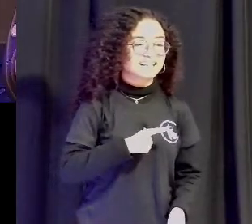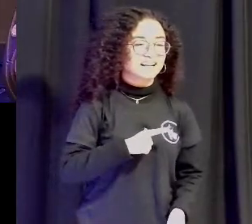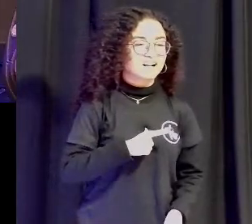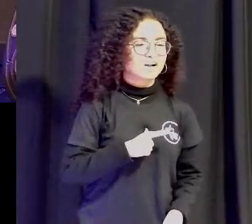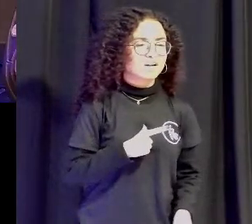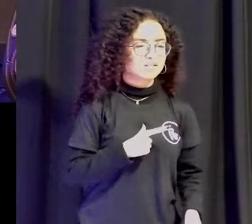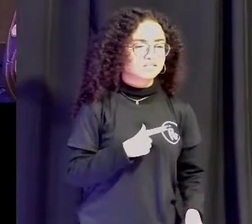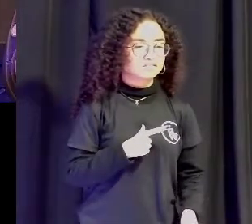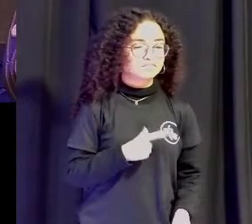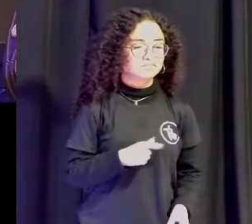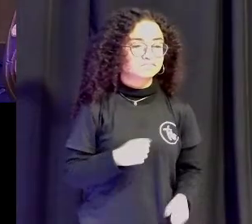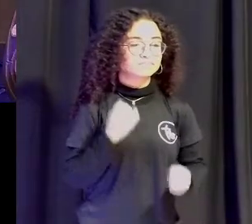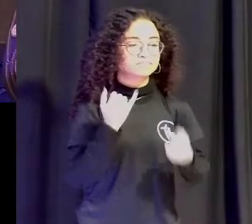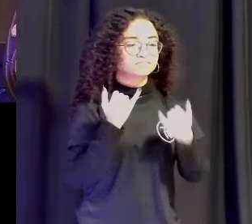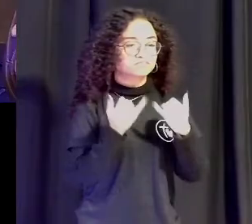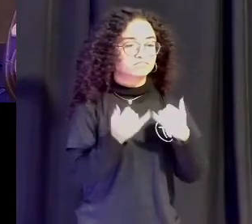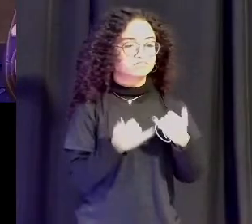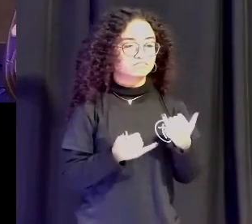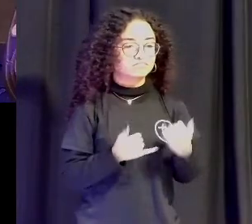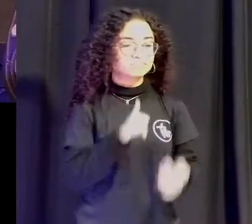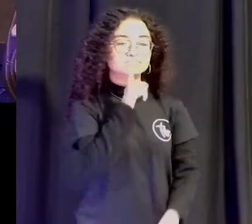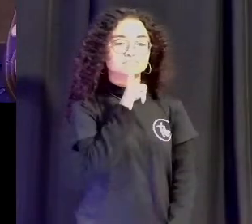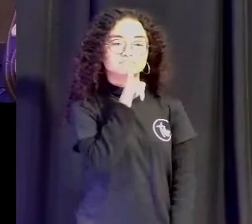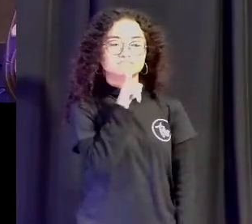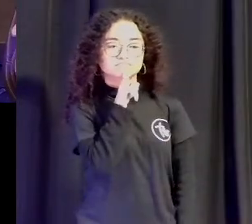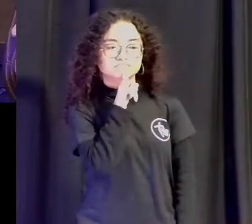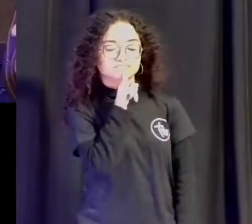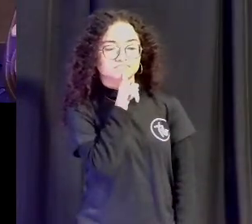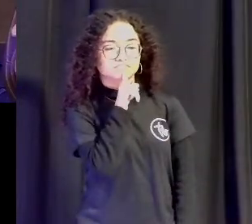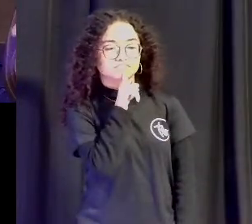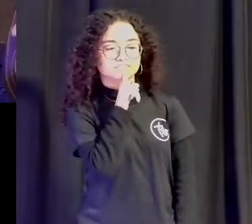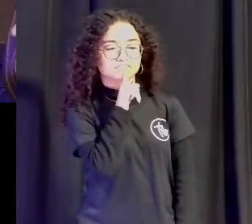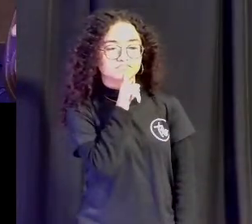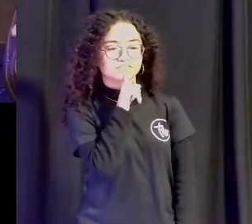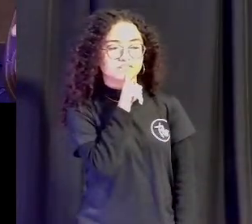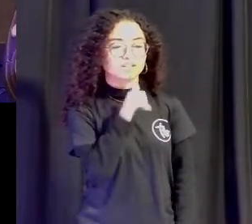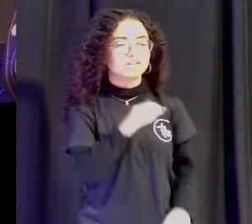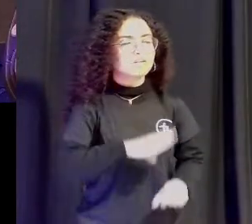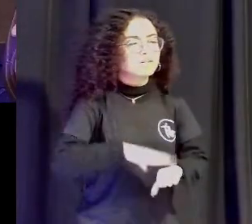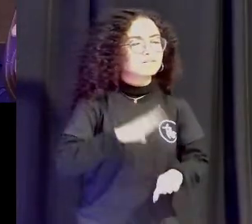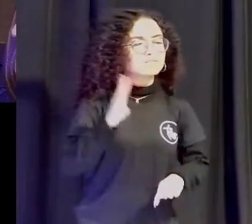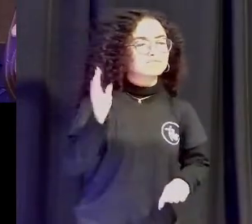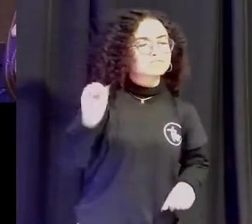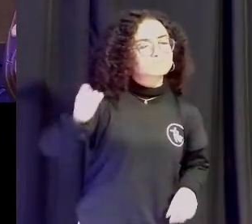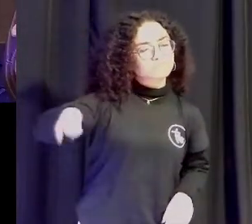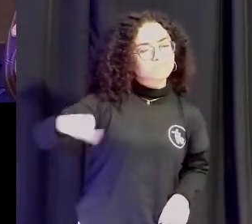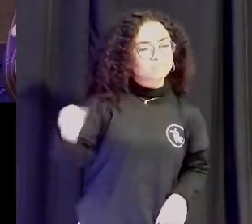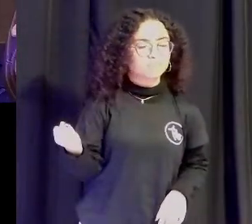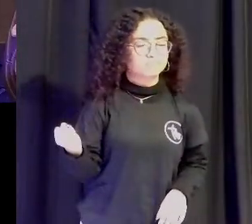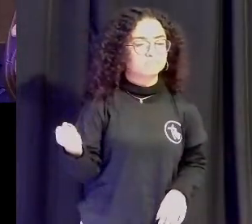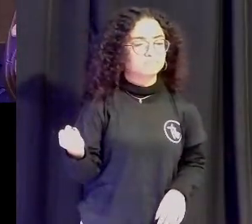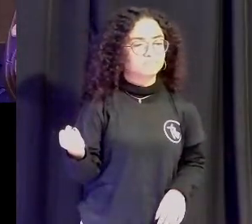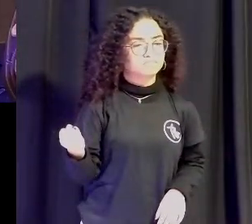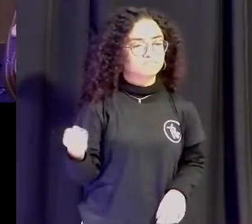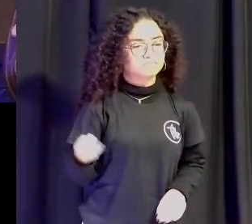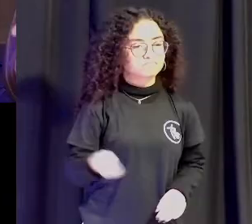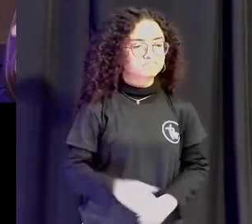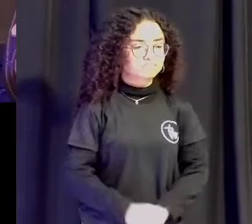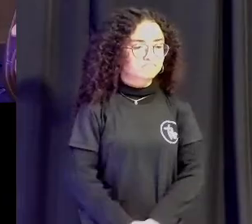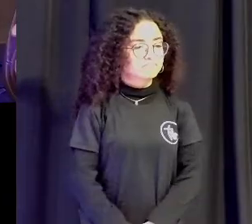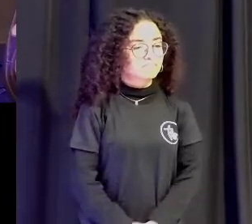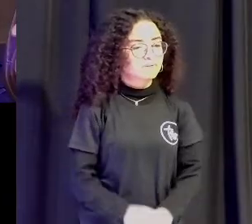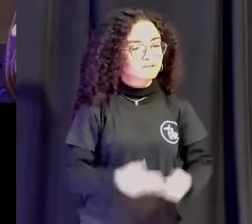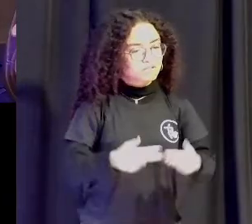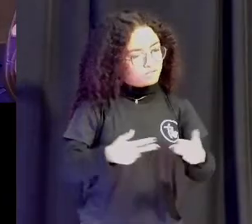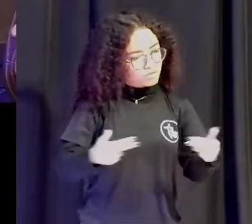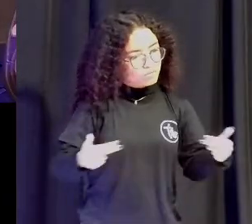poderiam de repente ir numa cadeira de rodas, poderiam ir num destes, uma